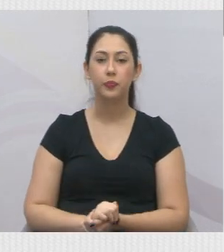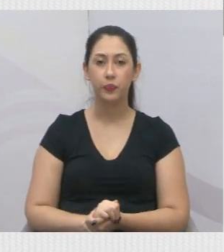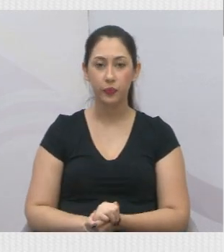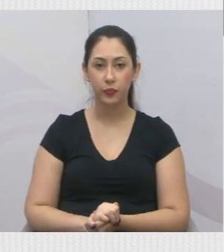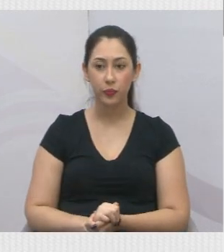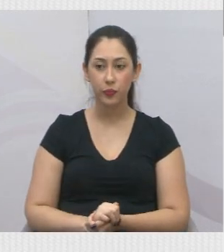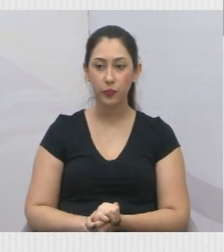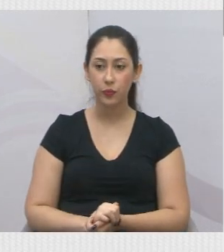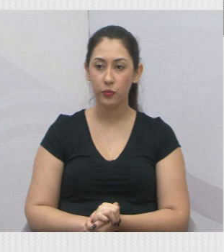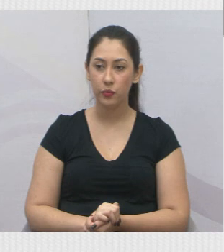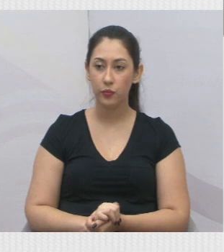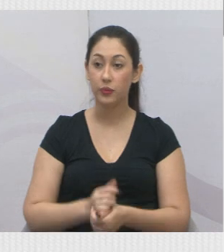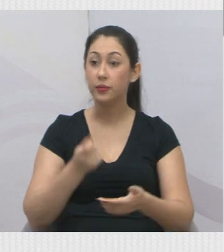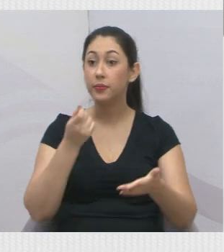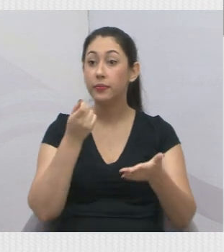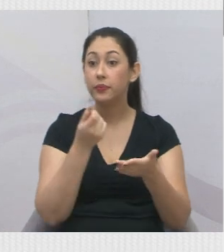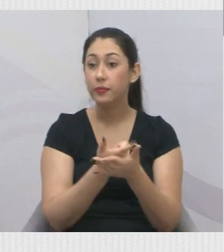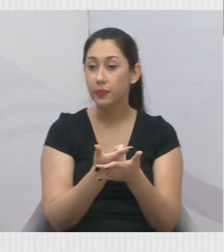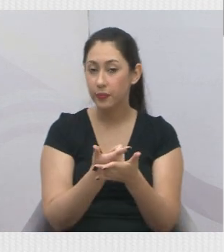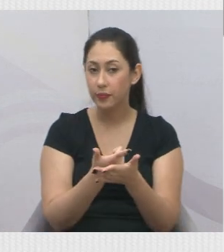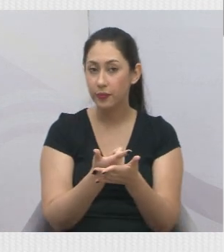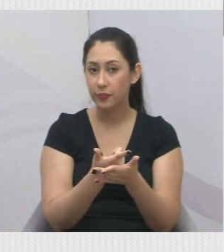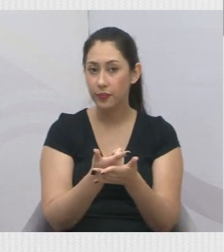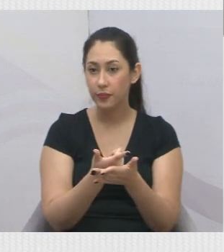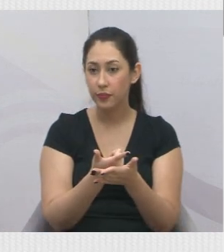e para 2021. Pago,